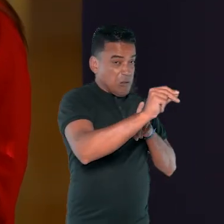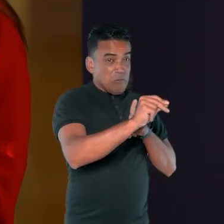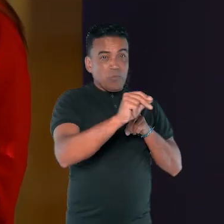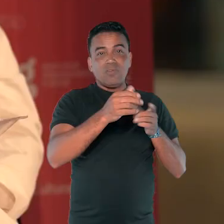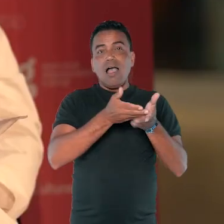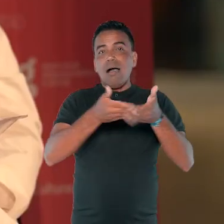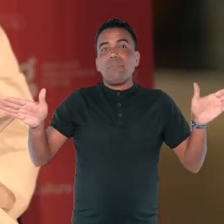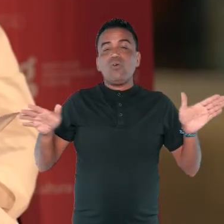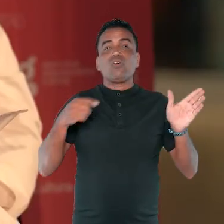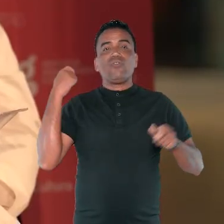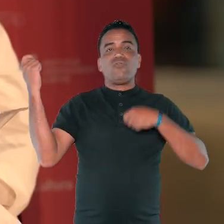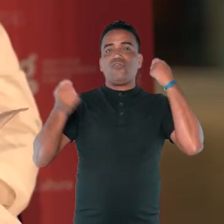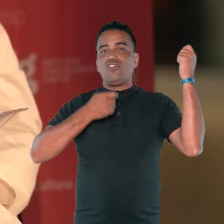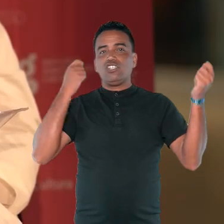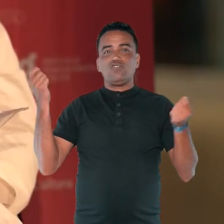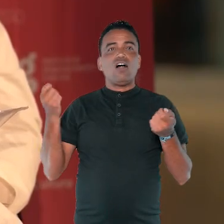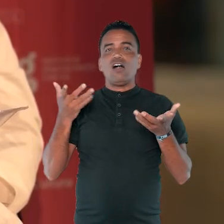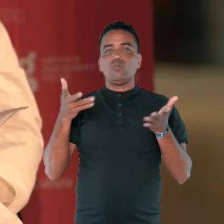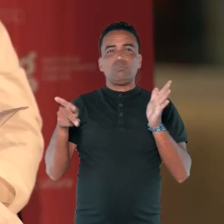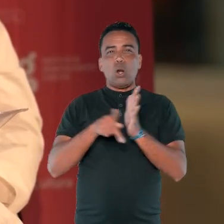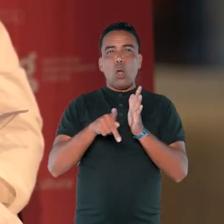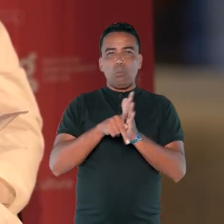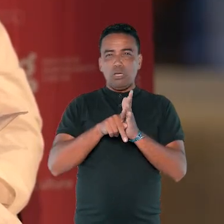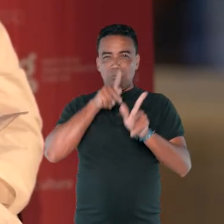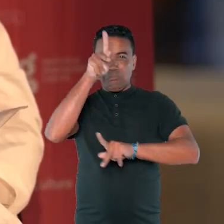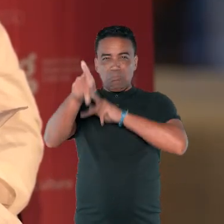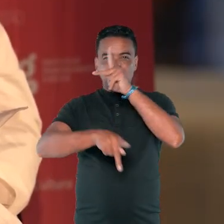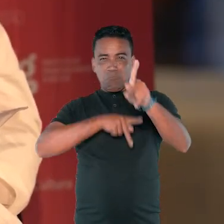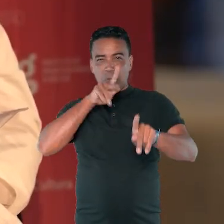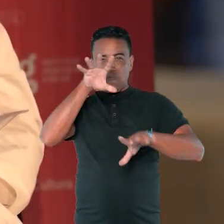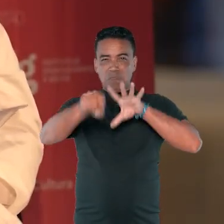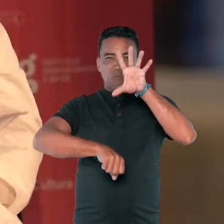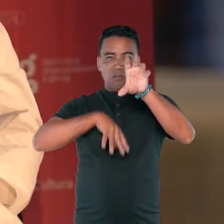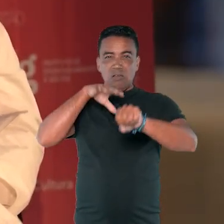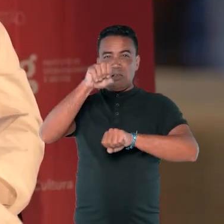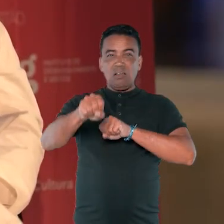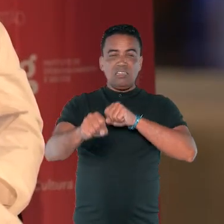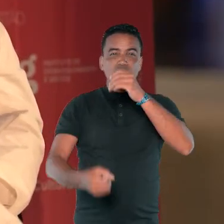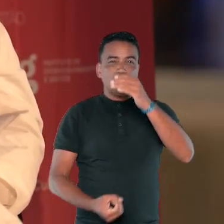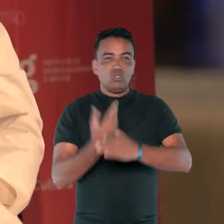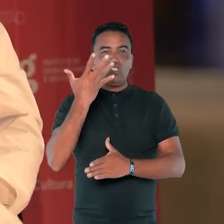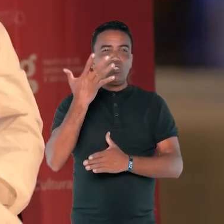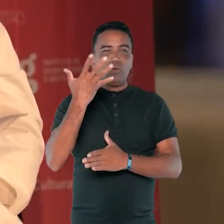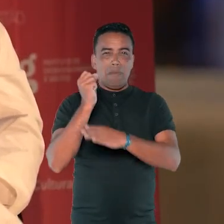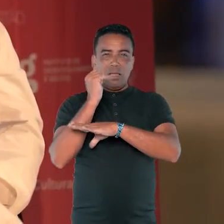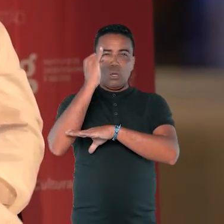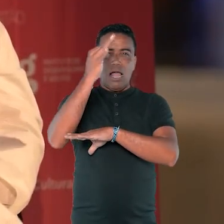um festival de caça aos pombos, enquanto raiava sanguínea e fresca a